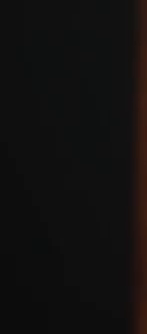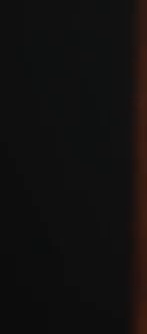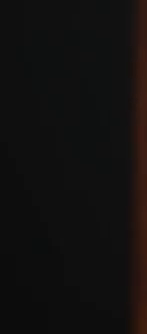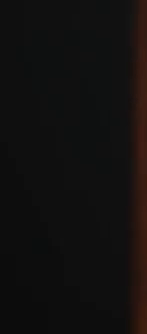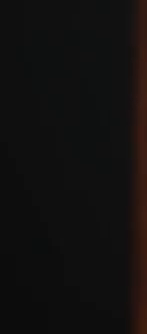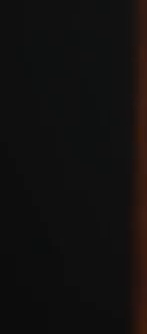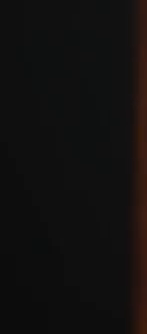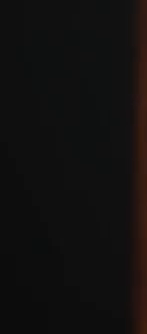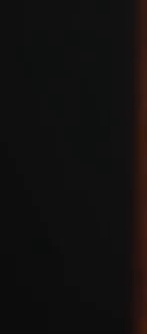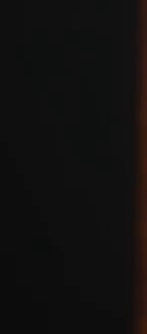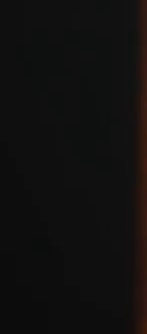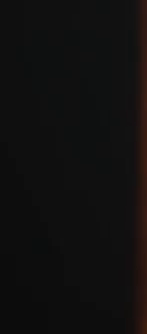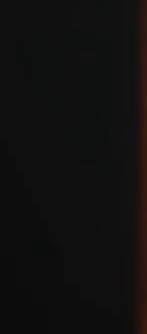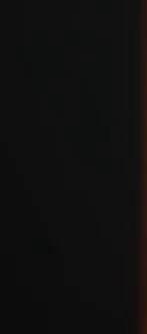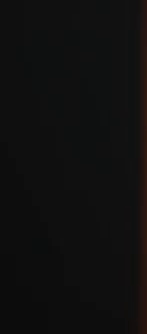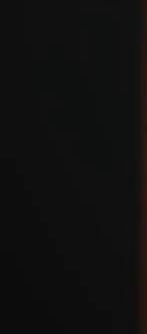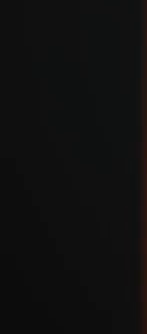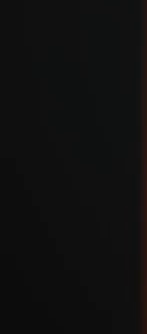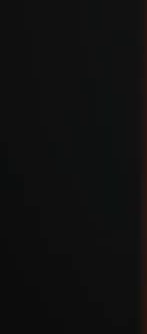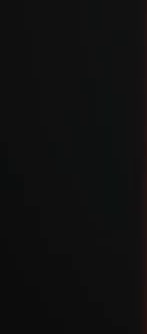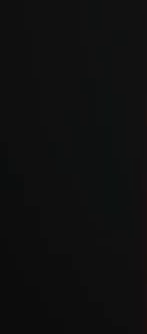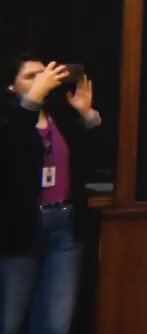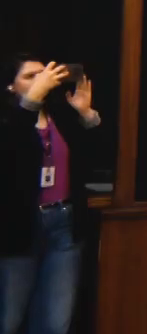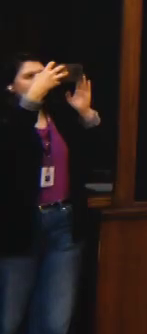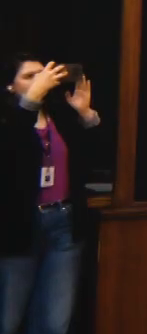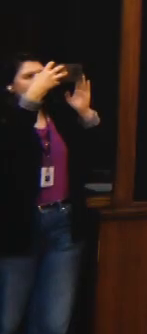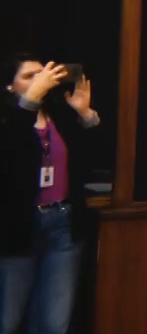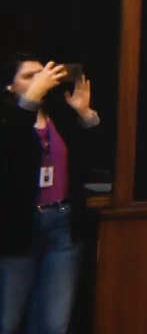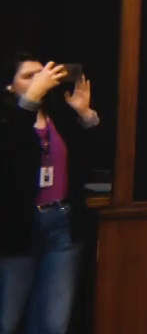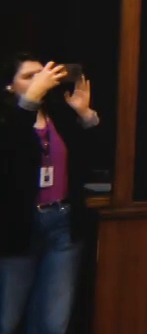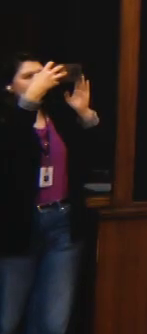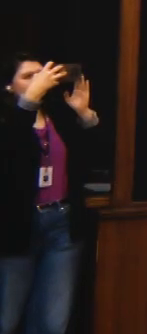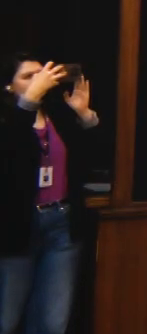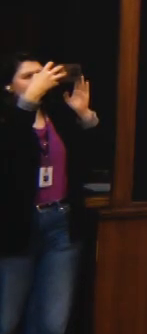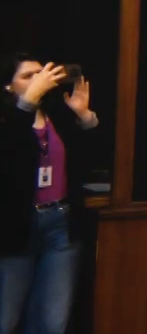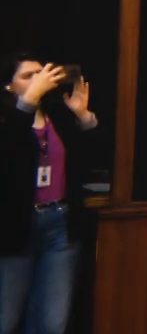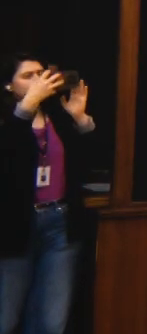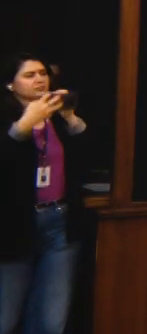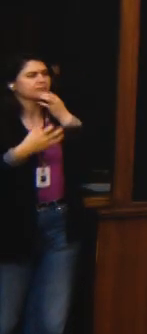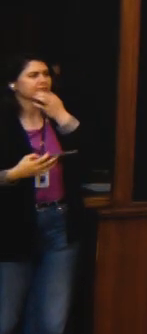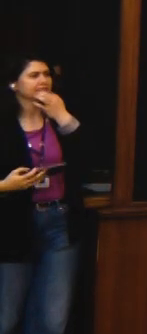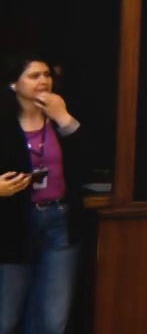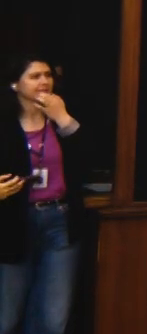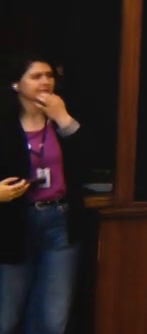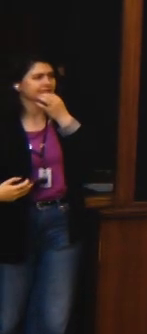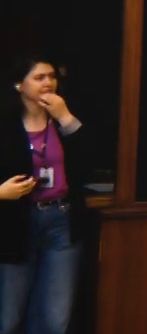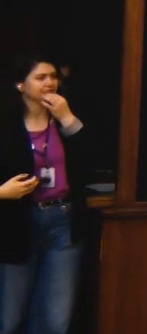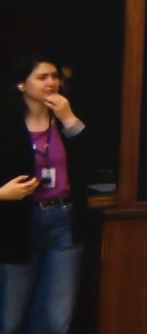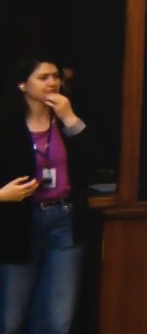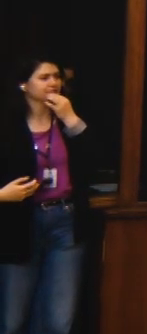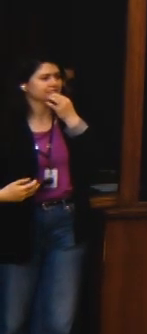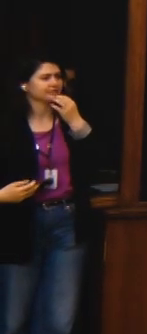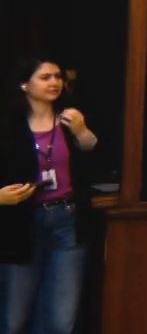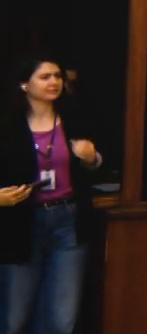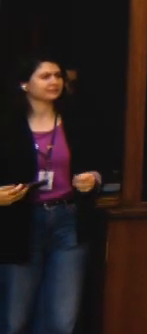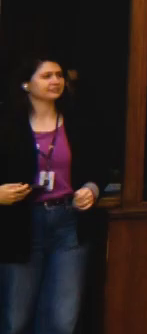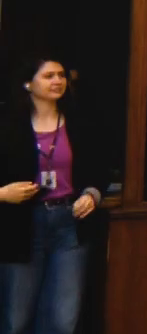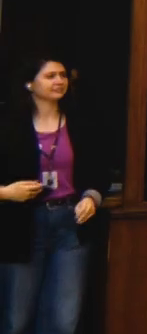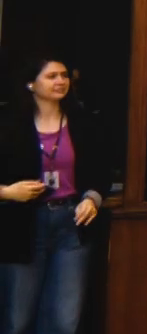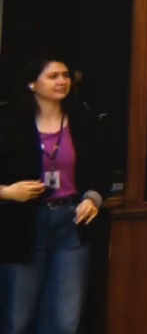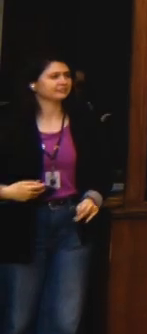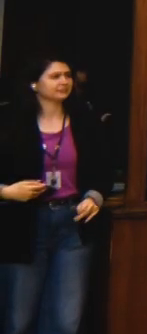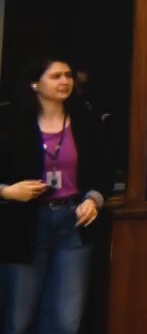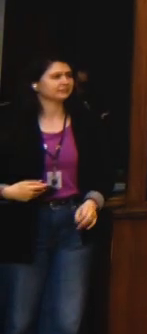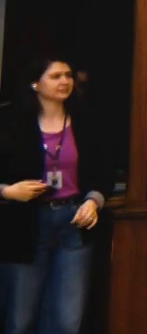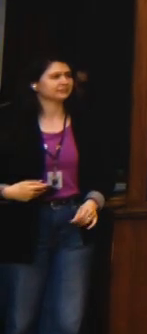17ª Semana da Juventude, realizada de 15 a 19 de setembro. O evento promoveu reflexões sobre